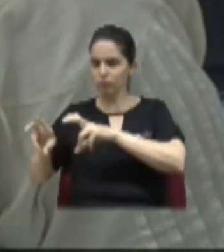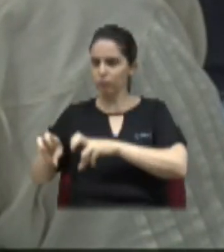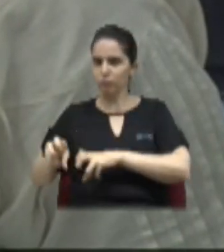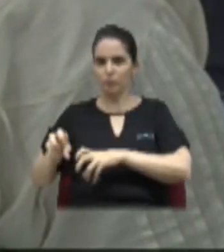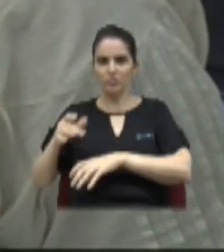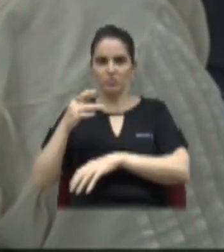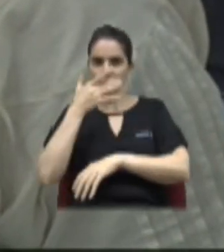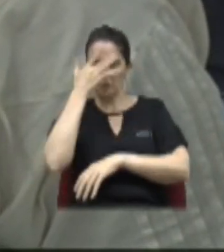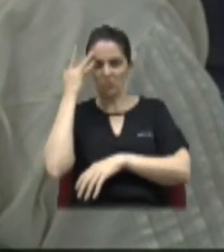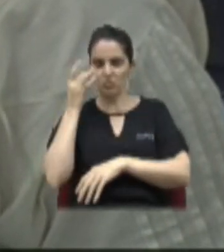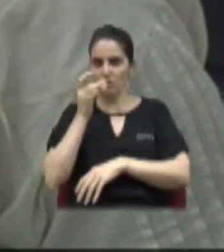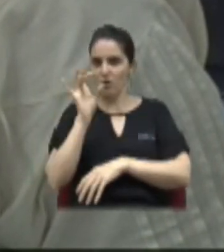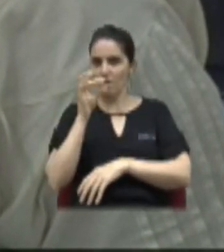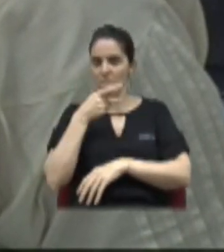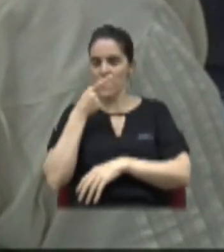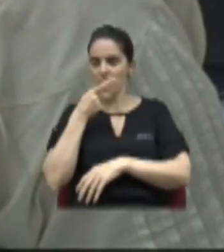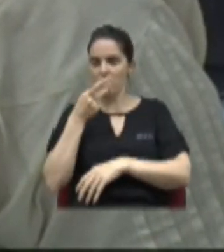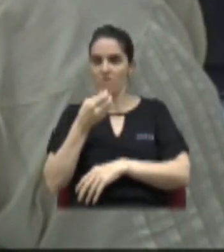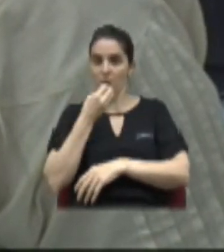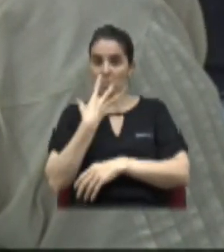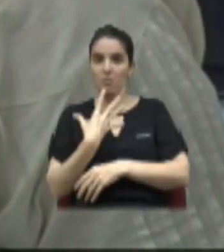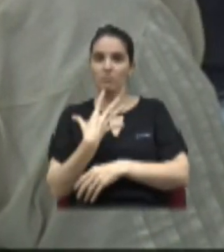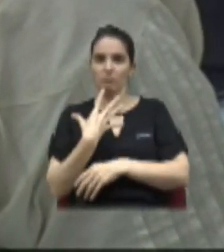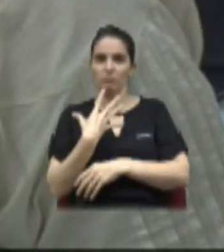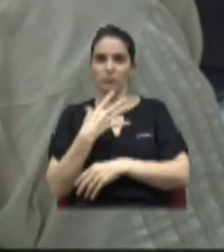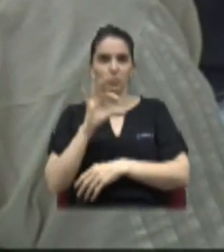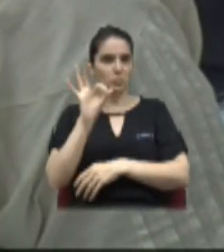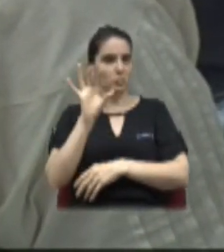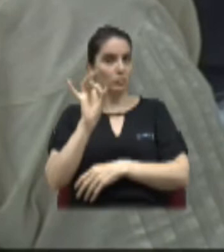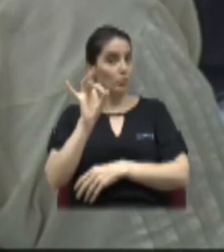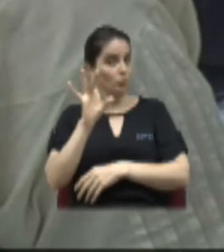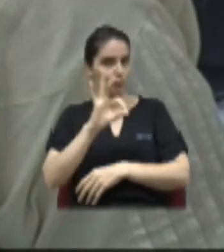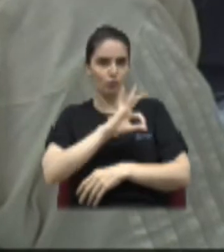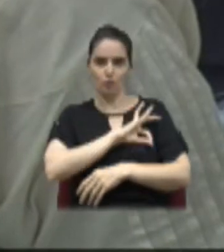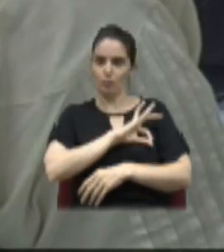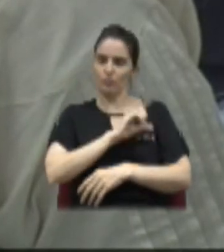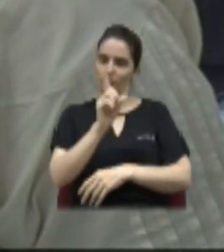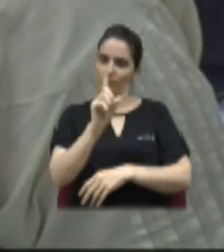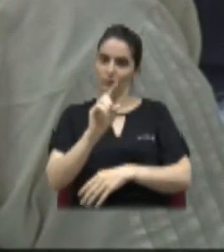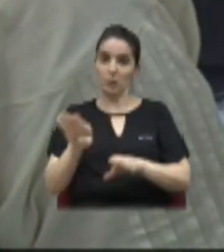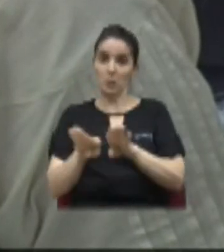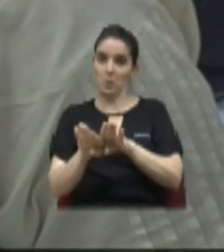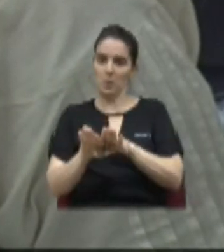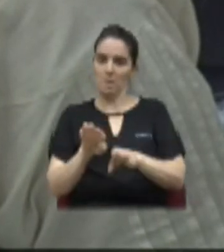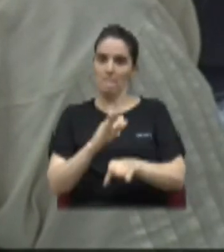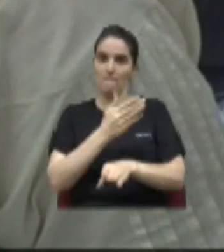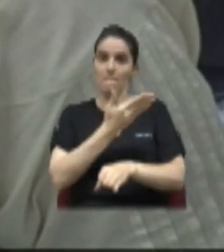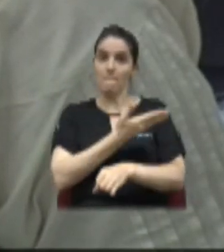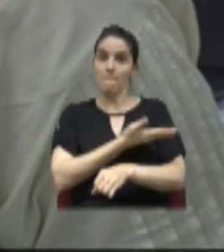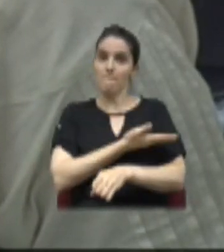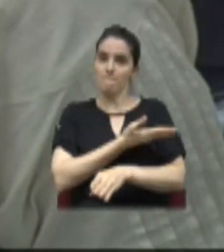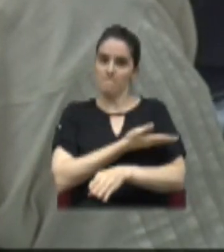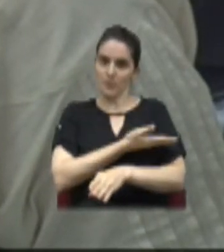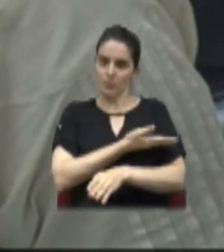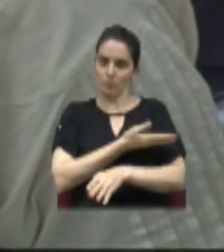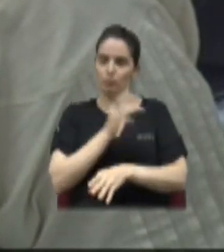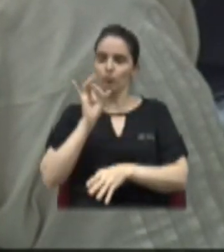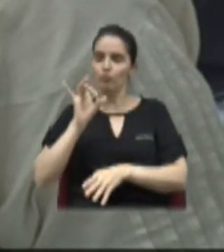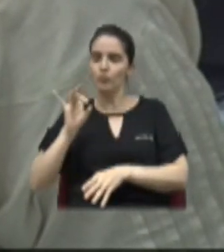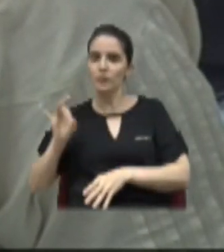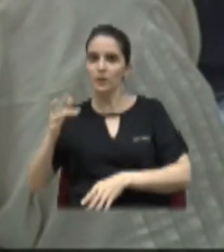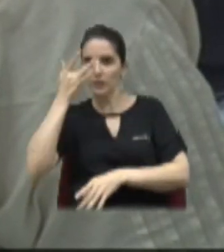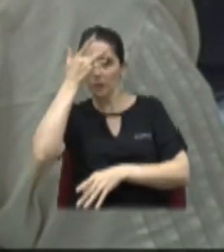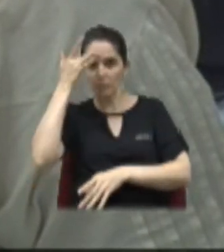falar bem de você. Porque você não é só o policial, você é o amigo de cada morador do bairro. Então,